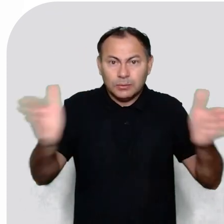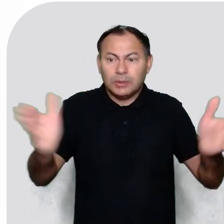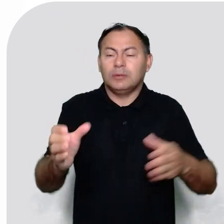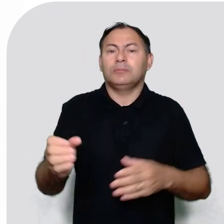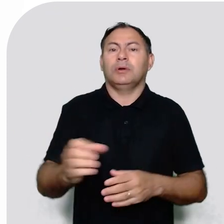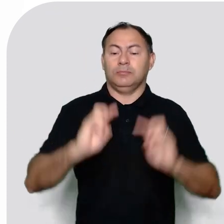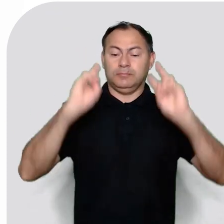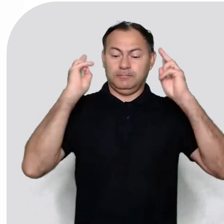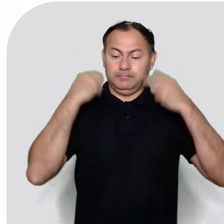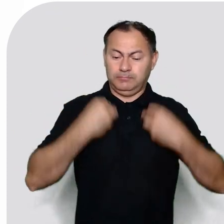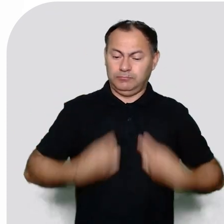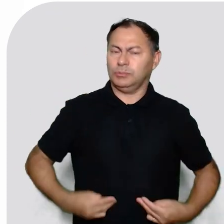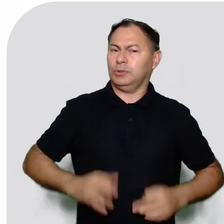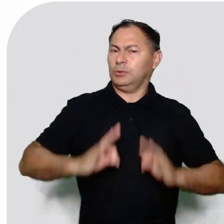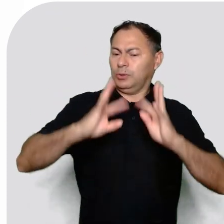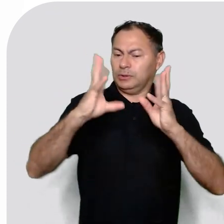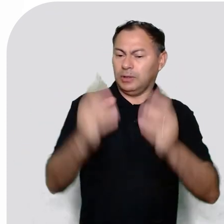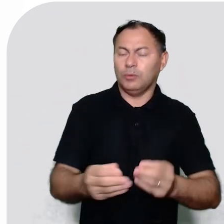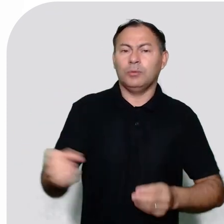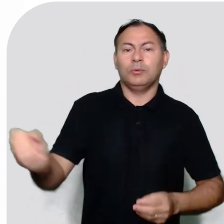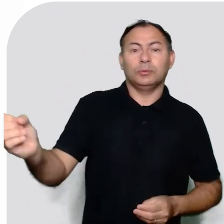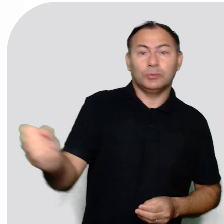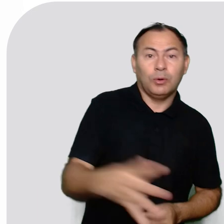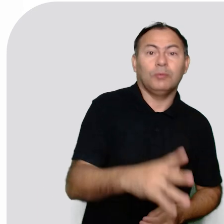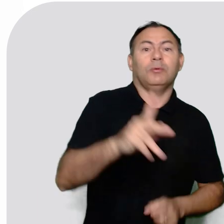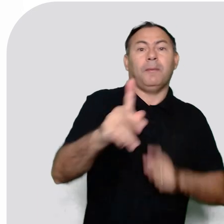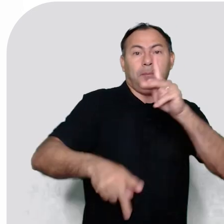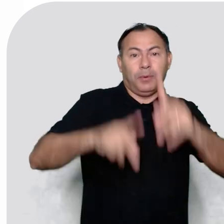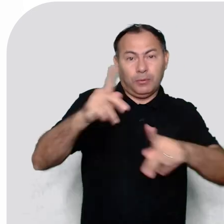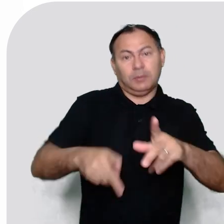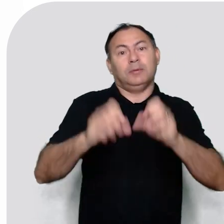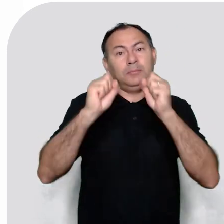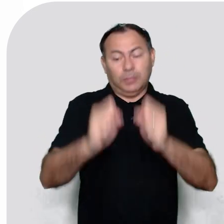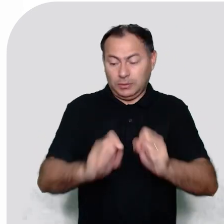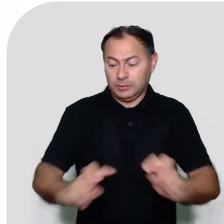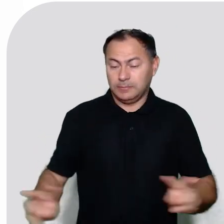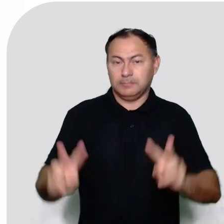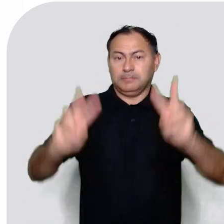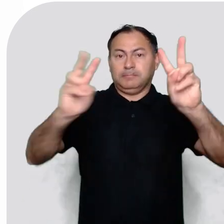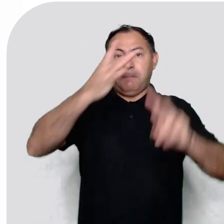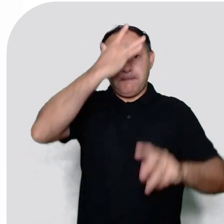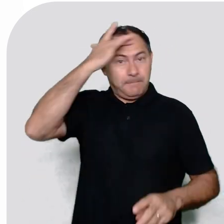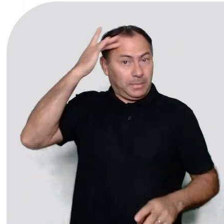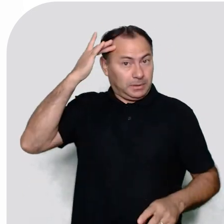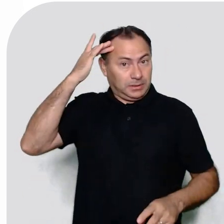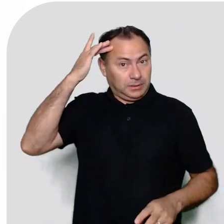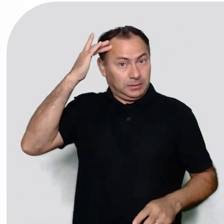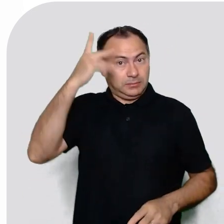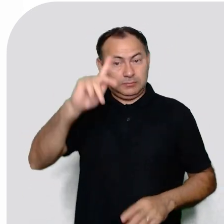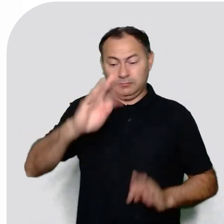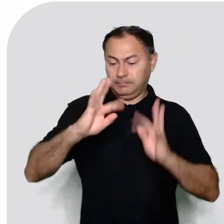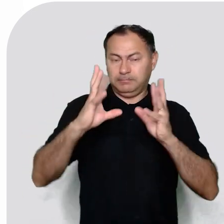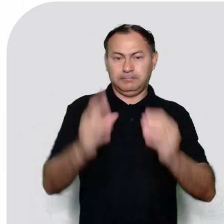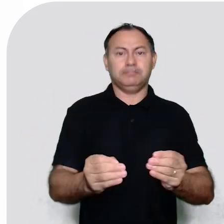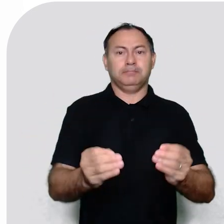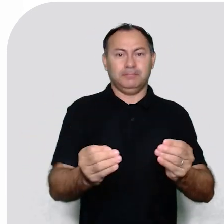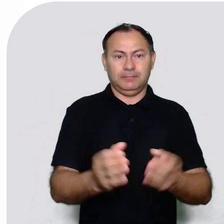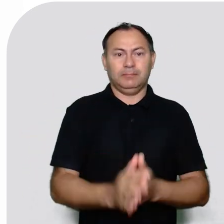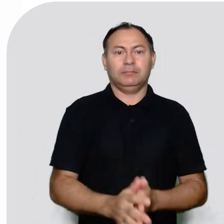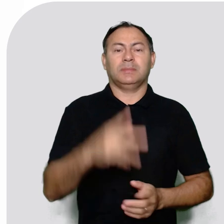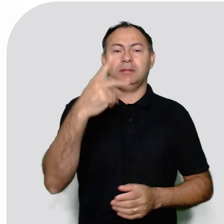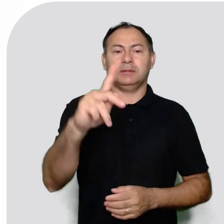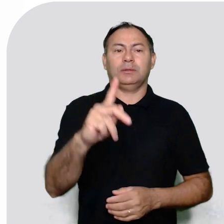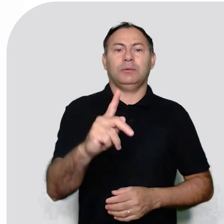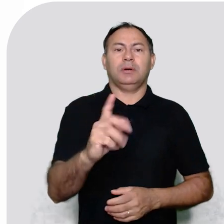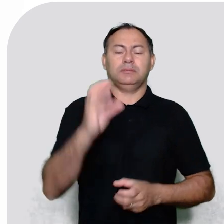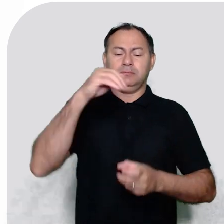um humanismo integral, ou novo humanismo, que possa valorizar o ser humano em sua totalidade, em